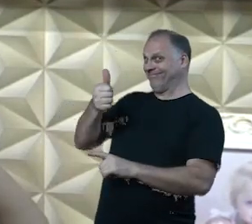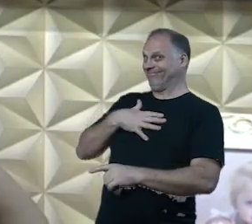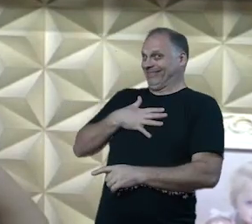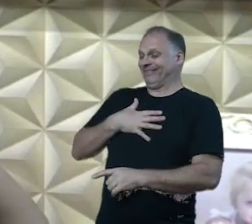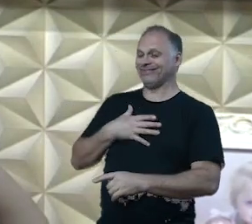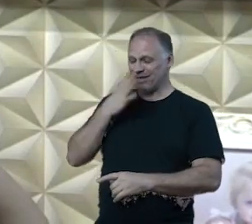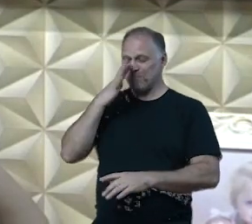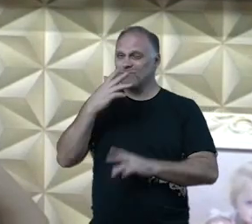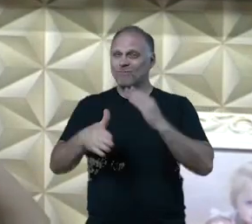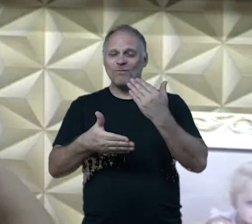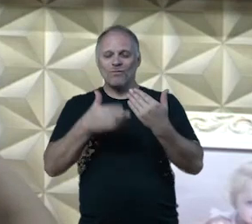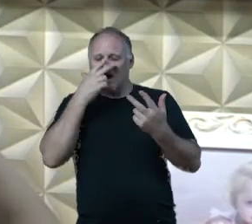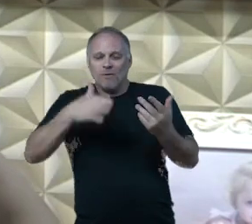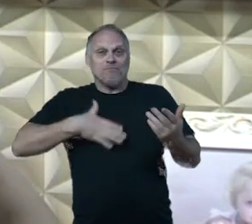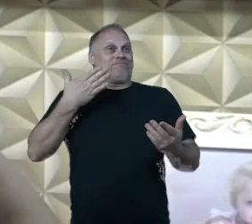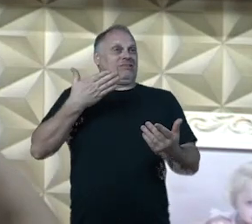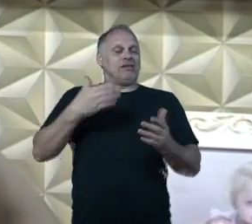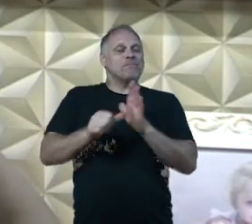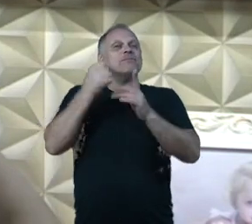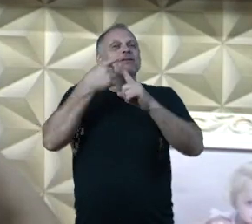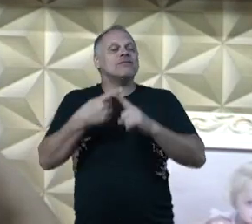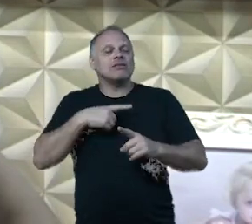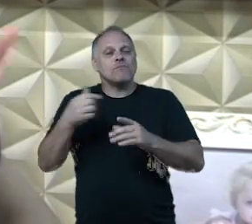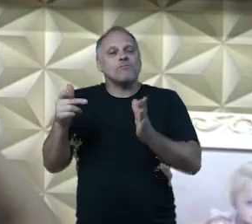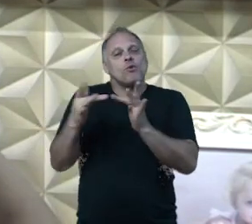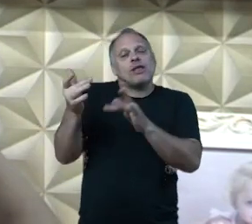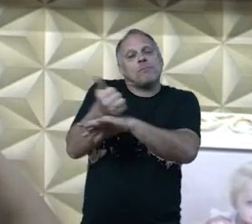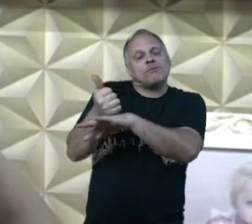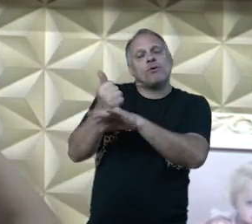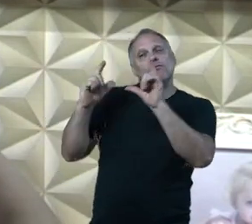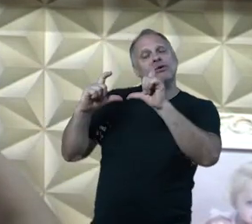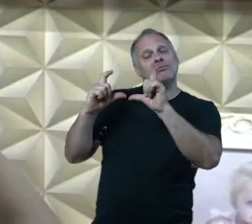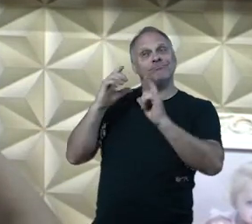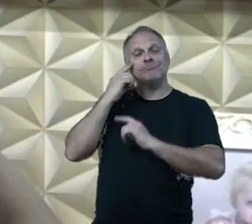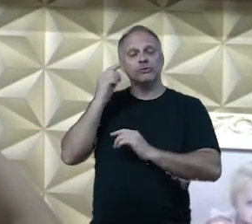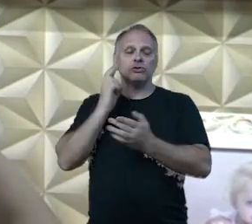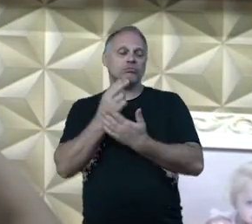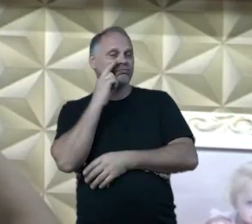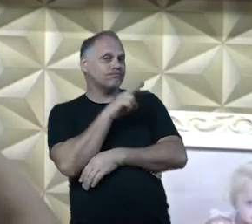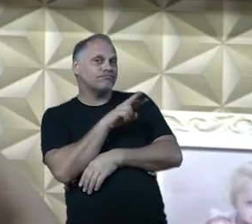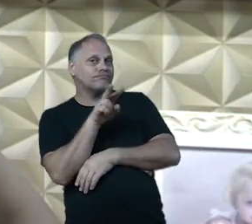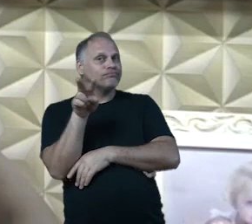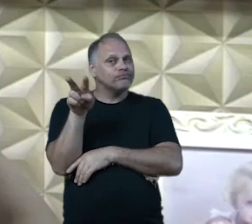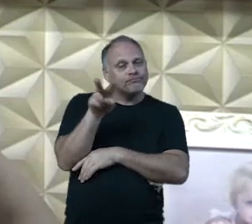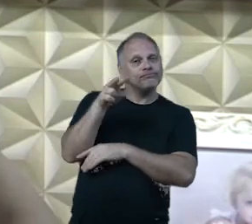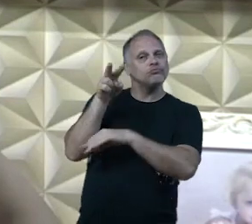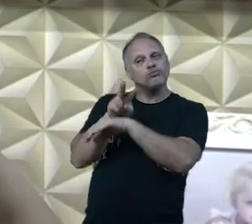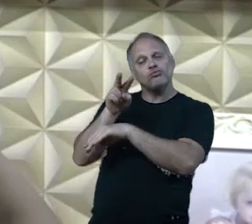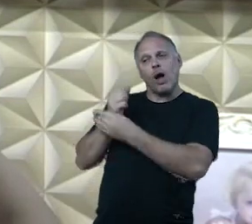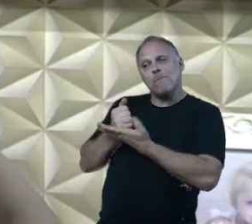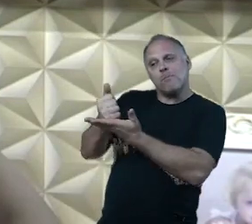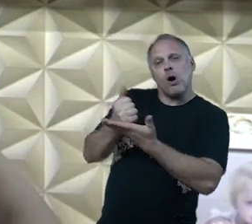foi meio que no susto, assim, que eu, a primeira vez, tive o contato profissional com a fotografia. Que eu ficava nos bastidores, trabalhava